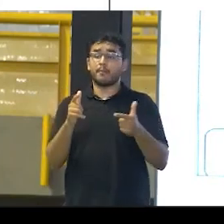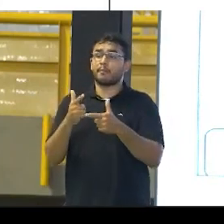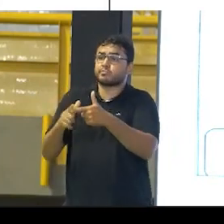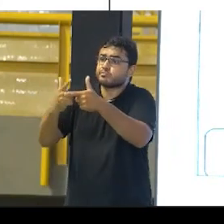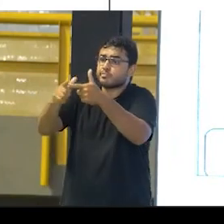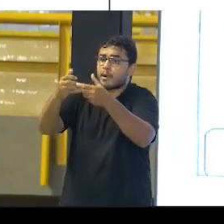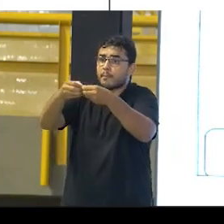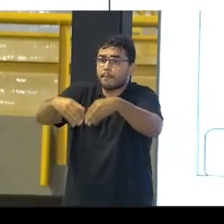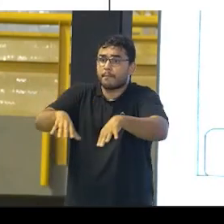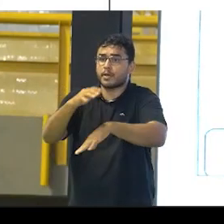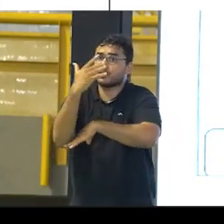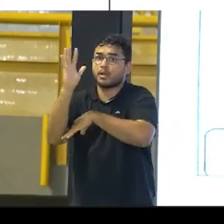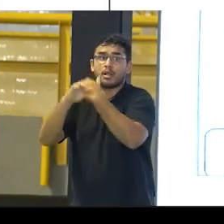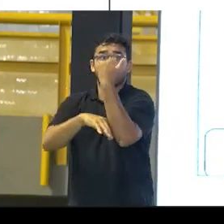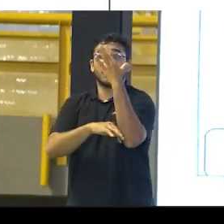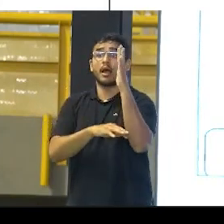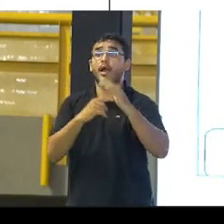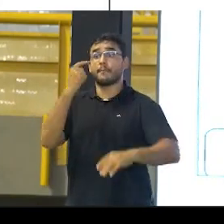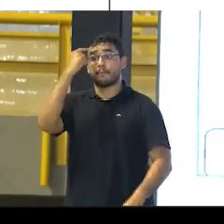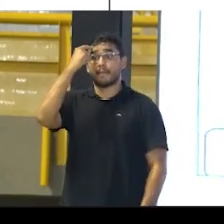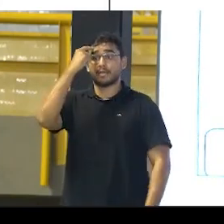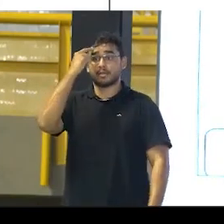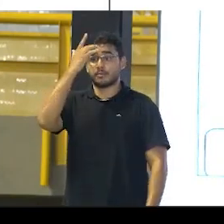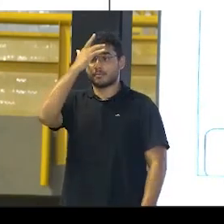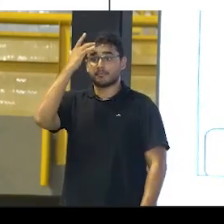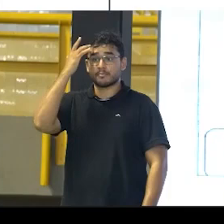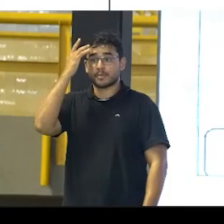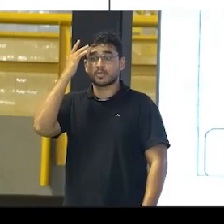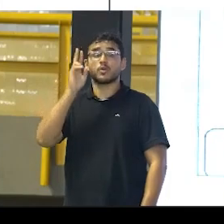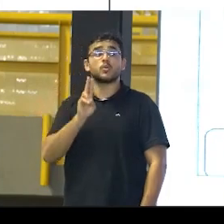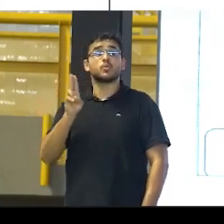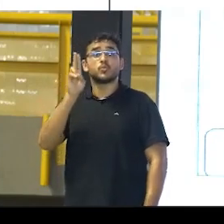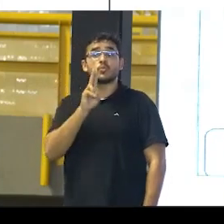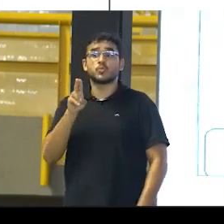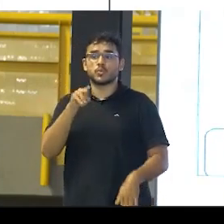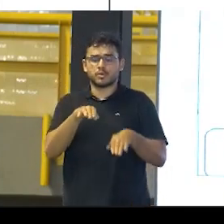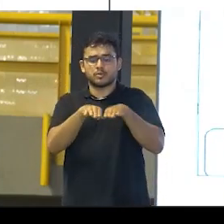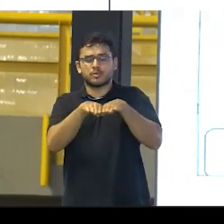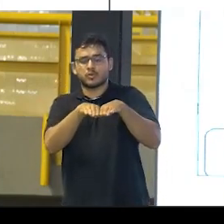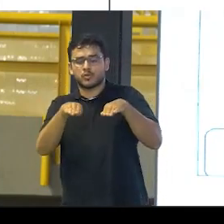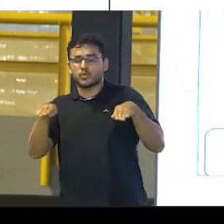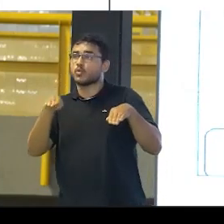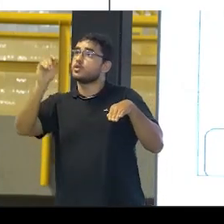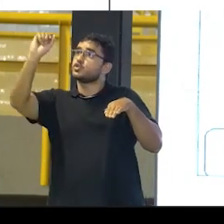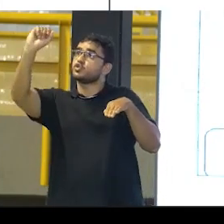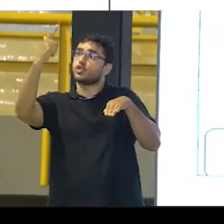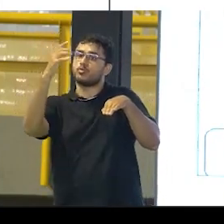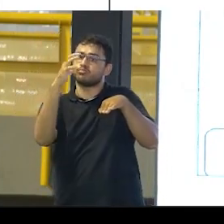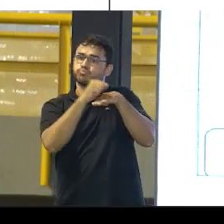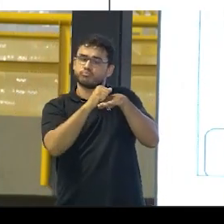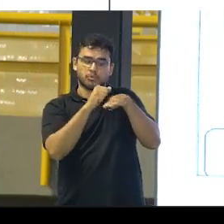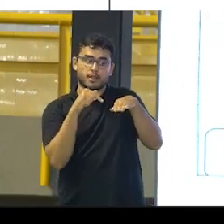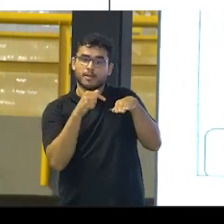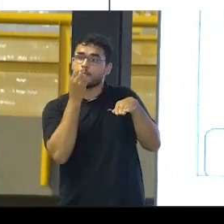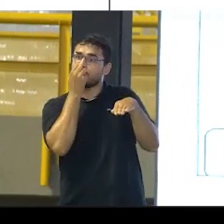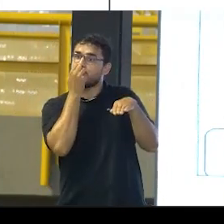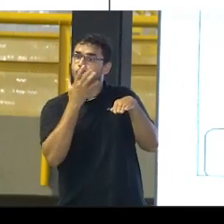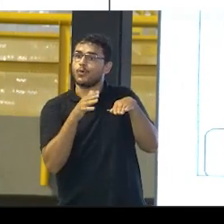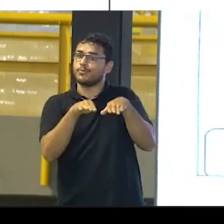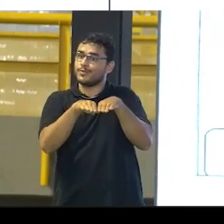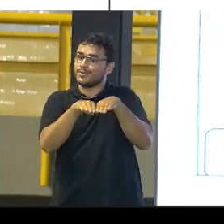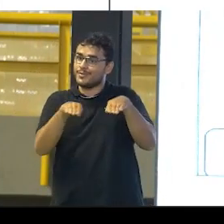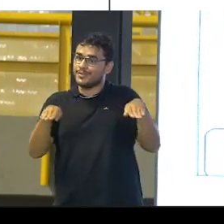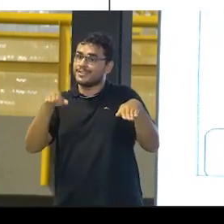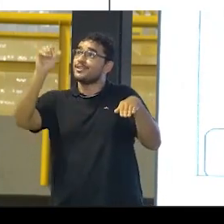gente tem tido uma expansão mais forte de uma fonte não impactante, a gente tem que dar os parabéns.